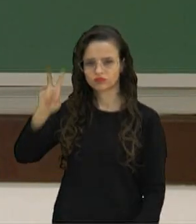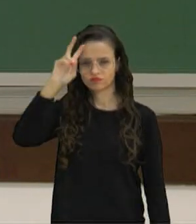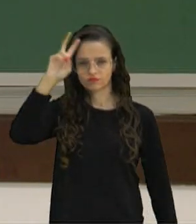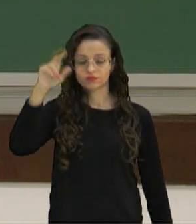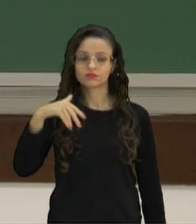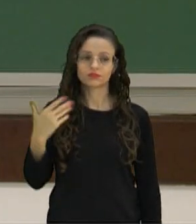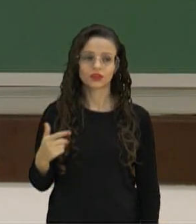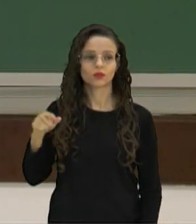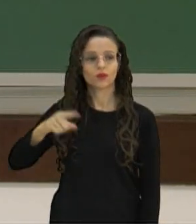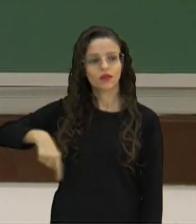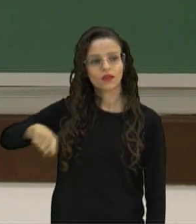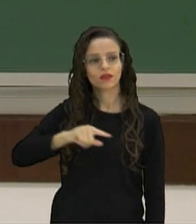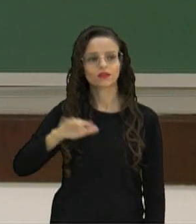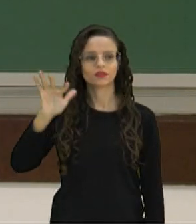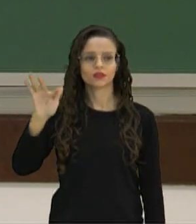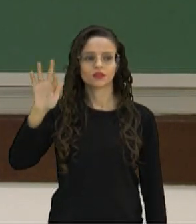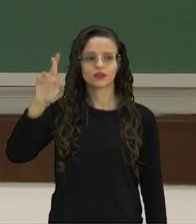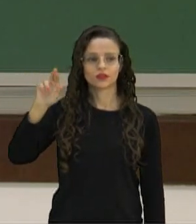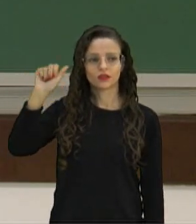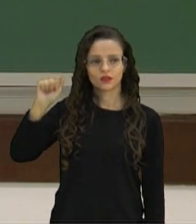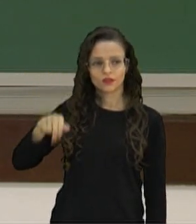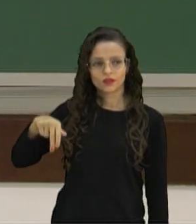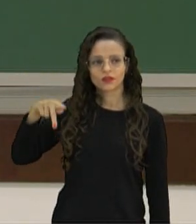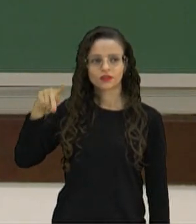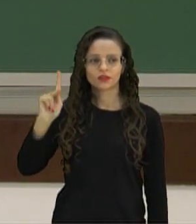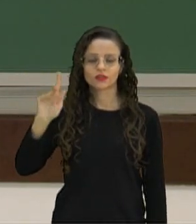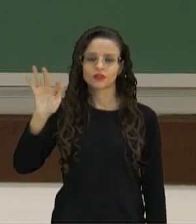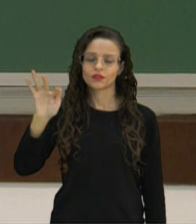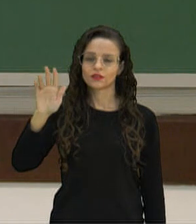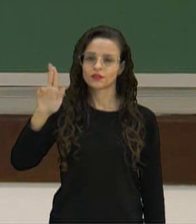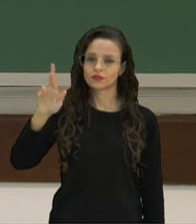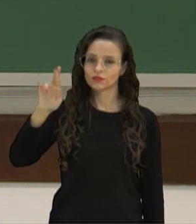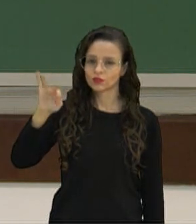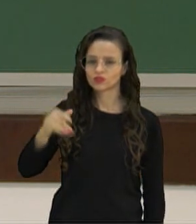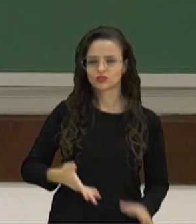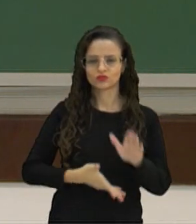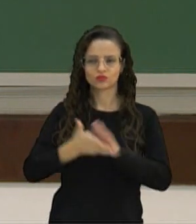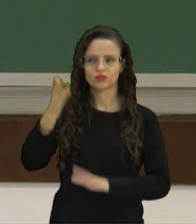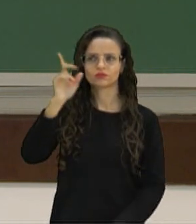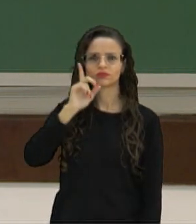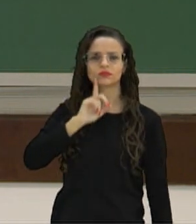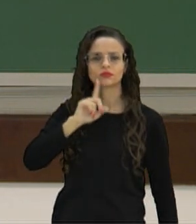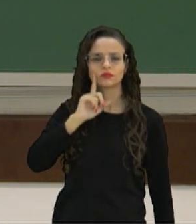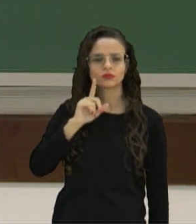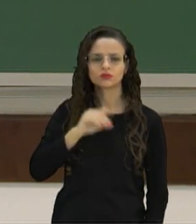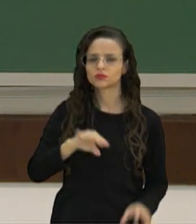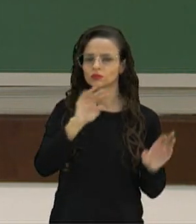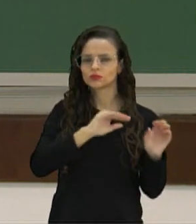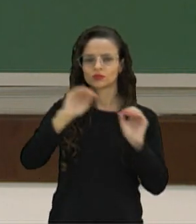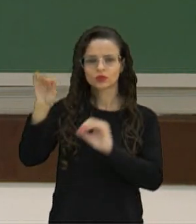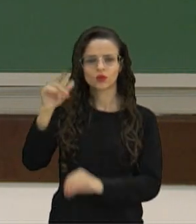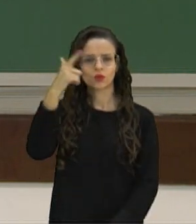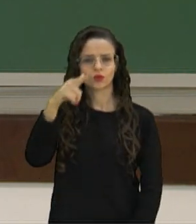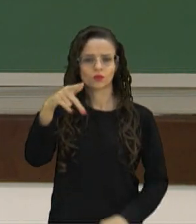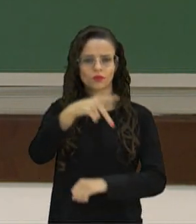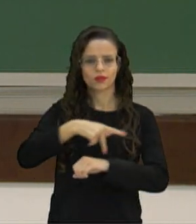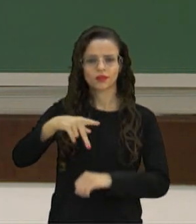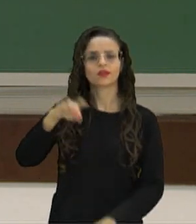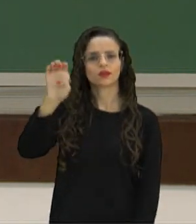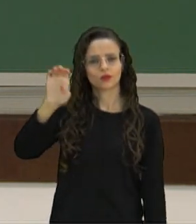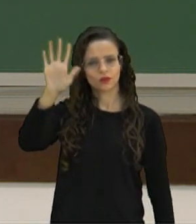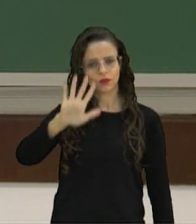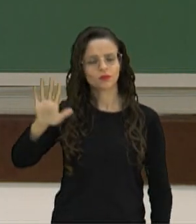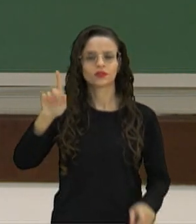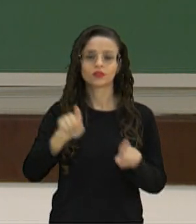tiveram que se refugiar. A maioria dos frankfurtianos foi para os Estados Unidos e outros países da Europa também.